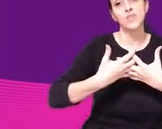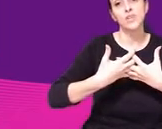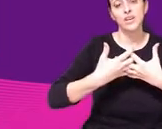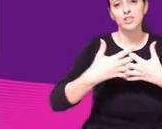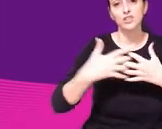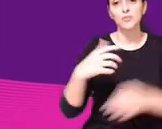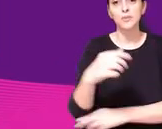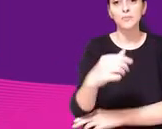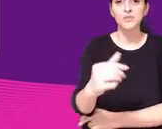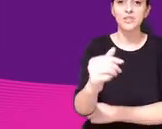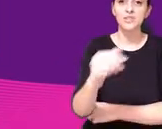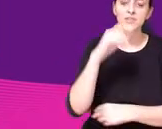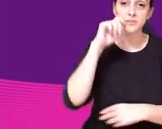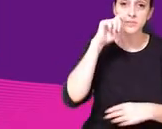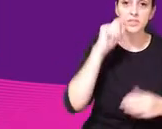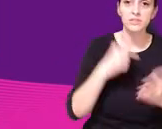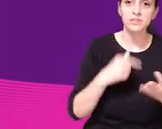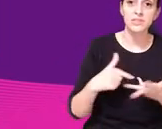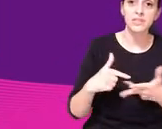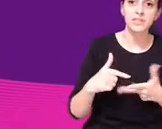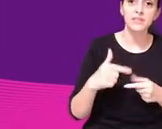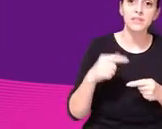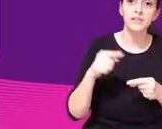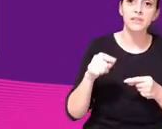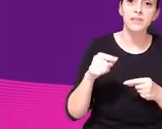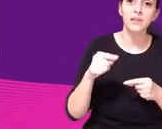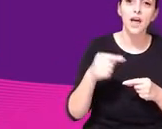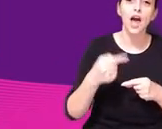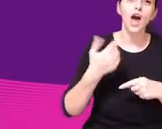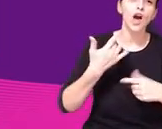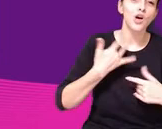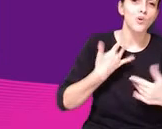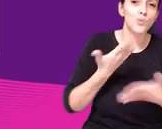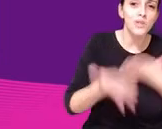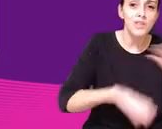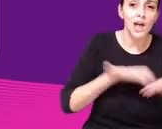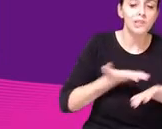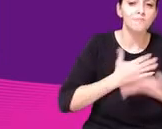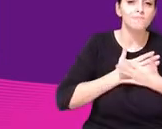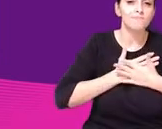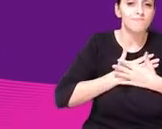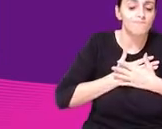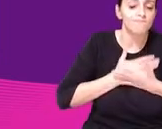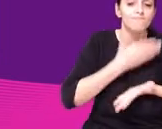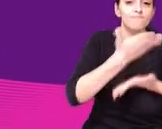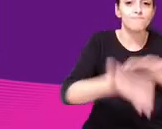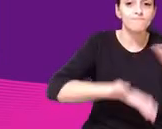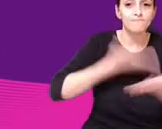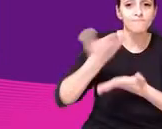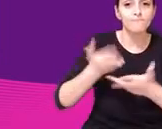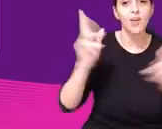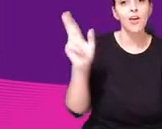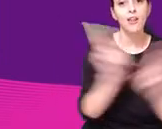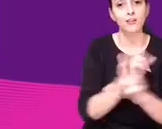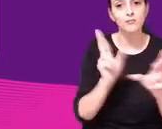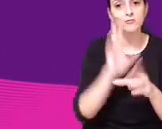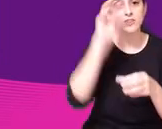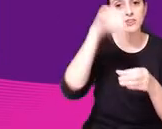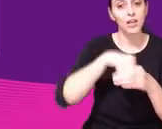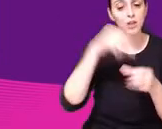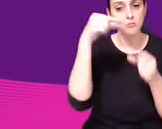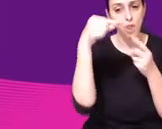Rede Américas: integridade, compaixão, relacionamento, inovação e desempenho. Dentro da insuficiência cardíaca,